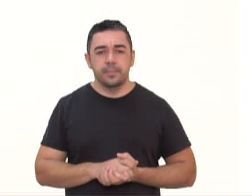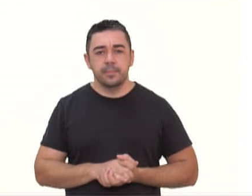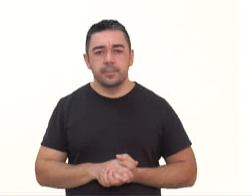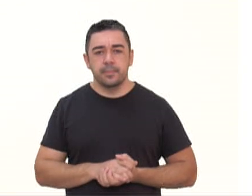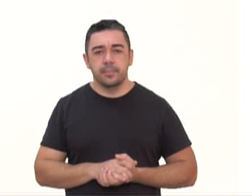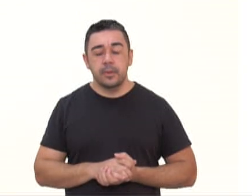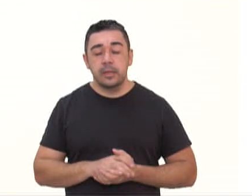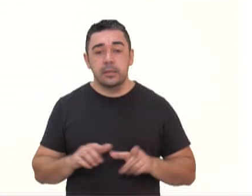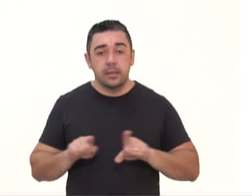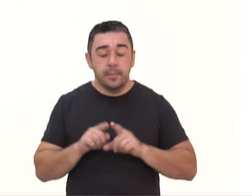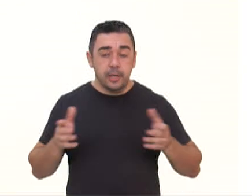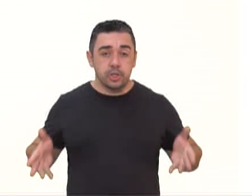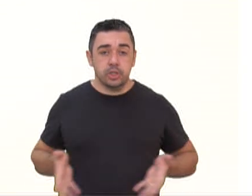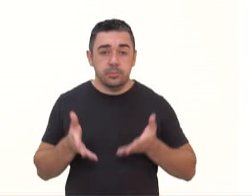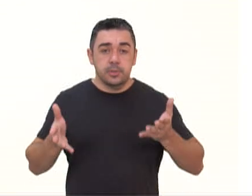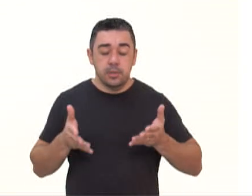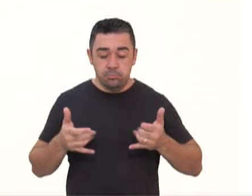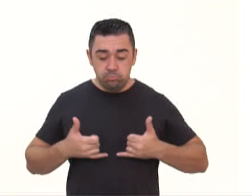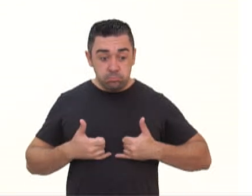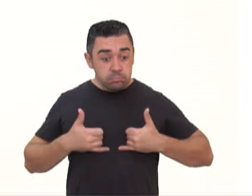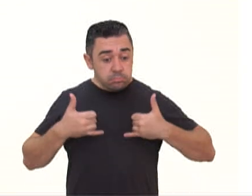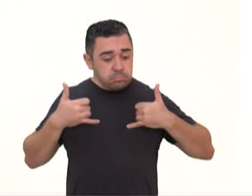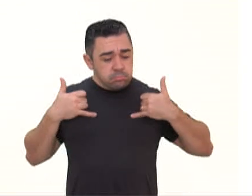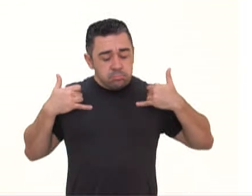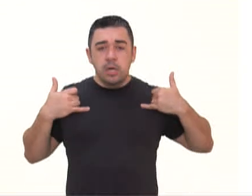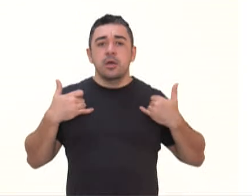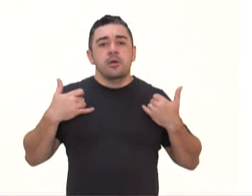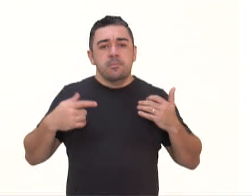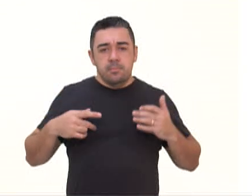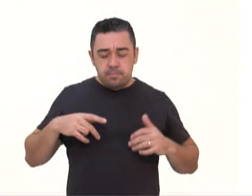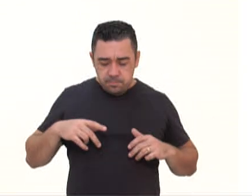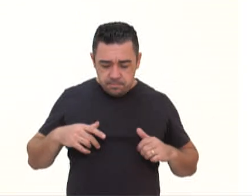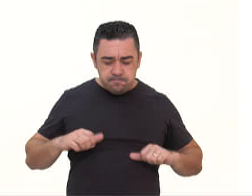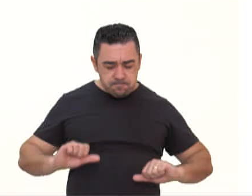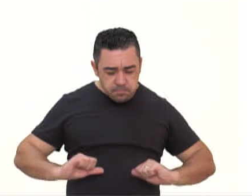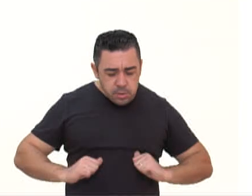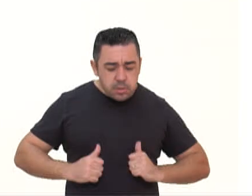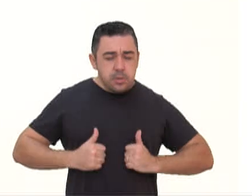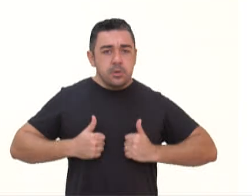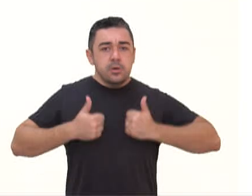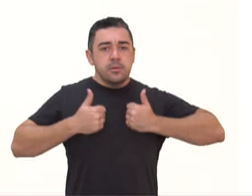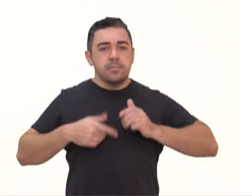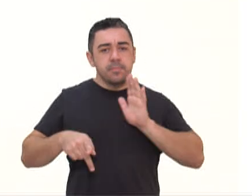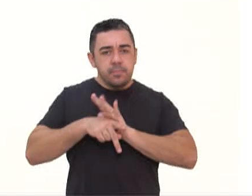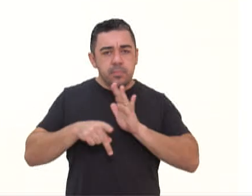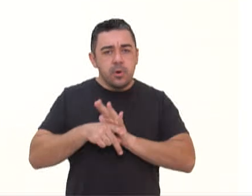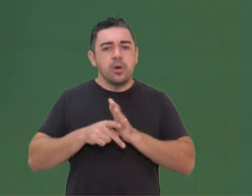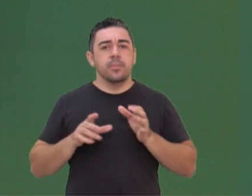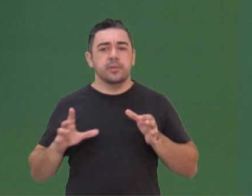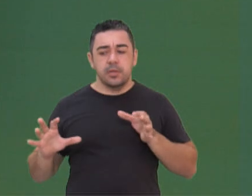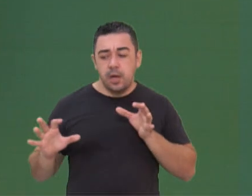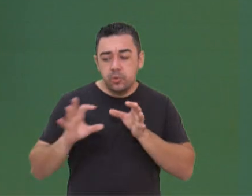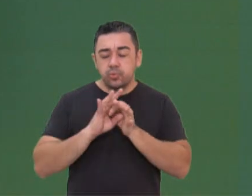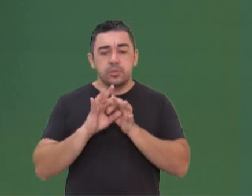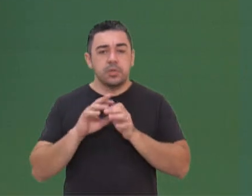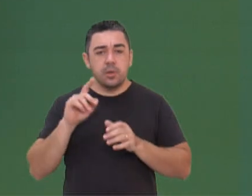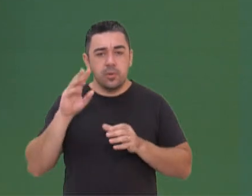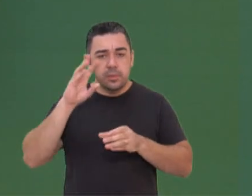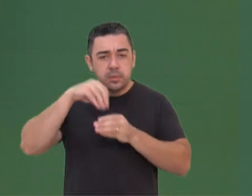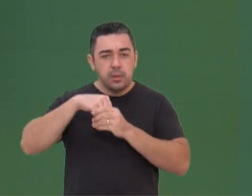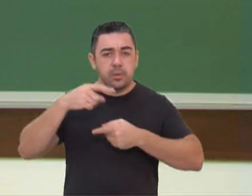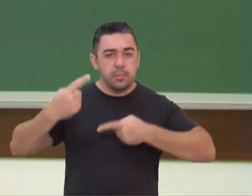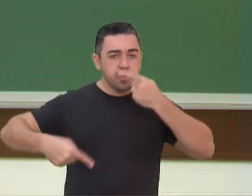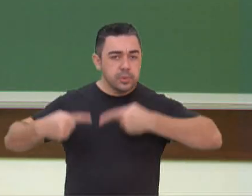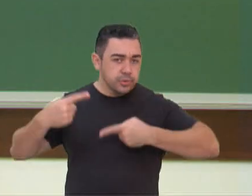Principalmente estimulando a autoestima e valorizando as suas formas de associação e participação política. A